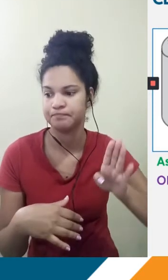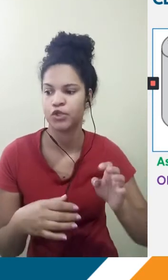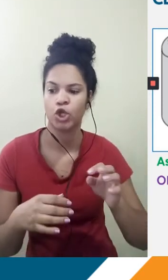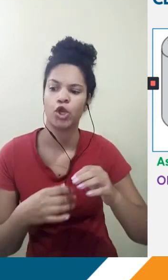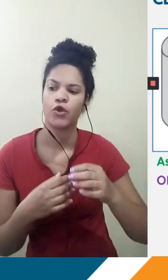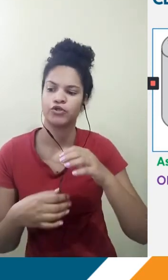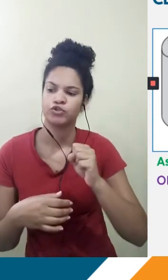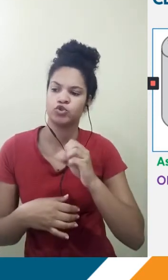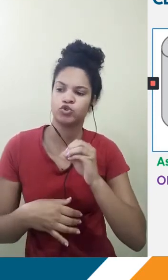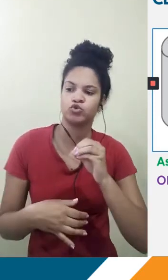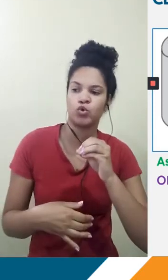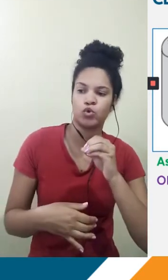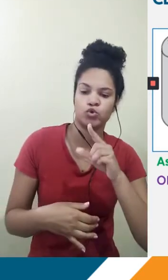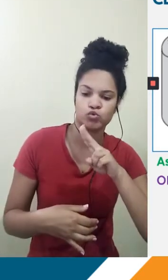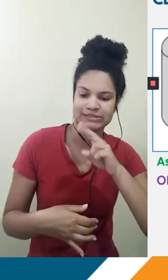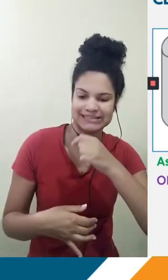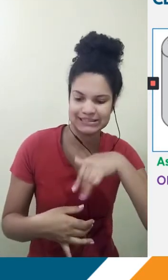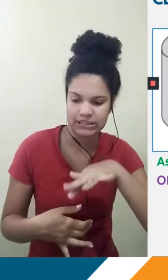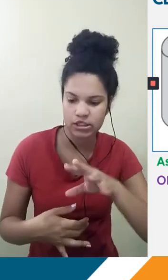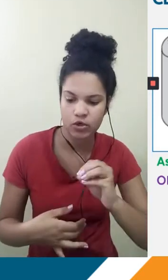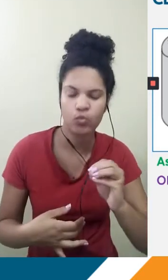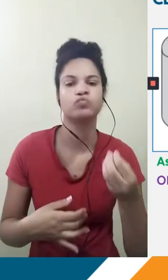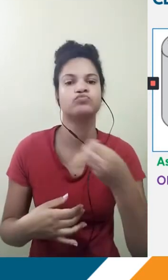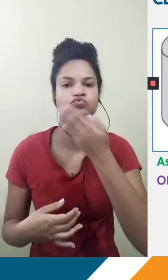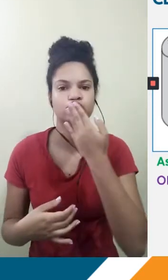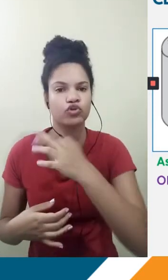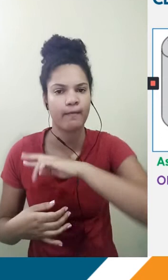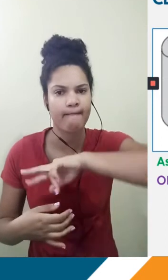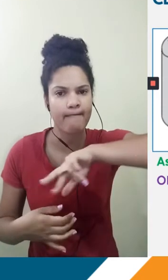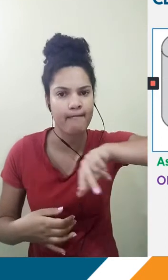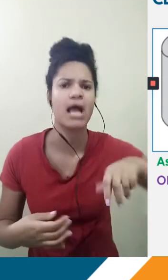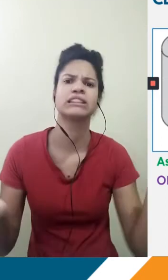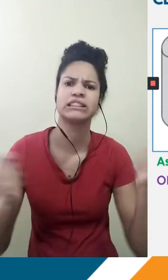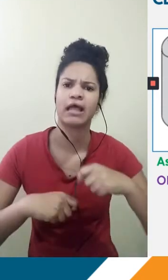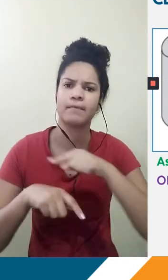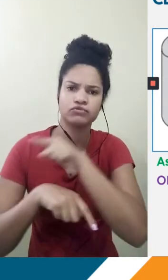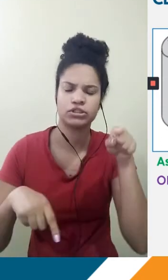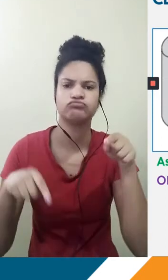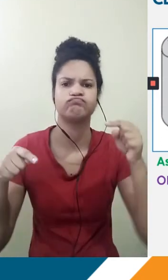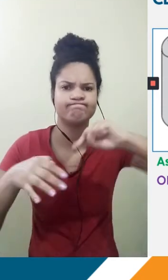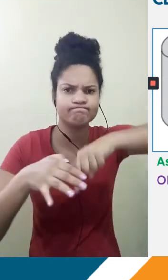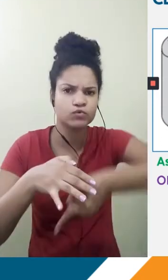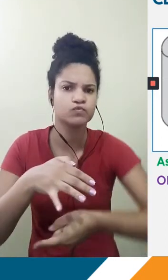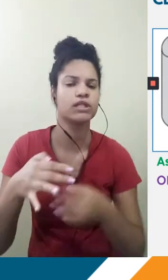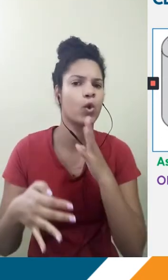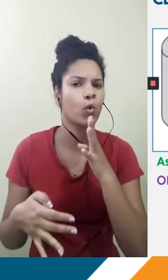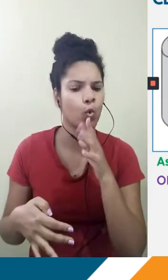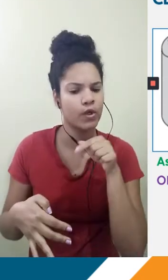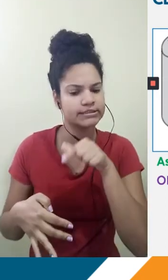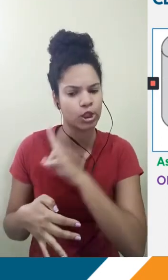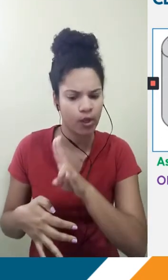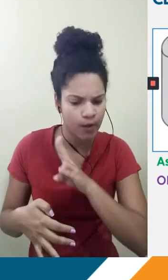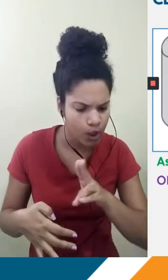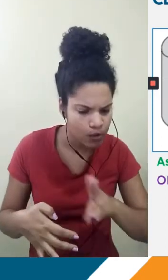definições que podem ser aprofundadas, vocês podem dar uma lida nisso, aprofundar os conhecimentos sobre esses temas, que tem a ver